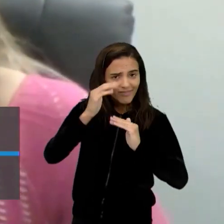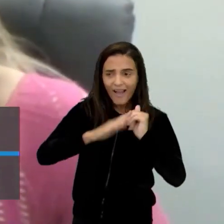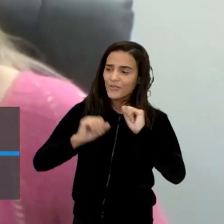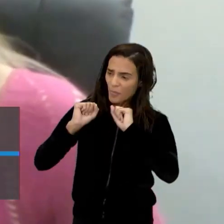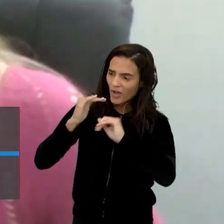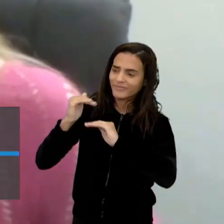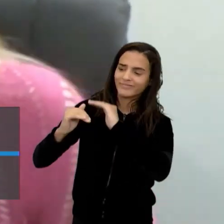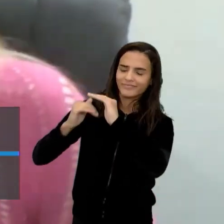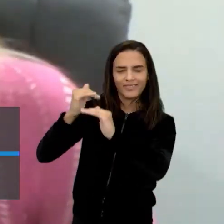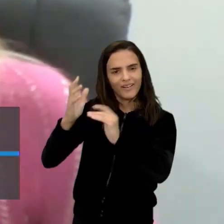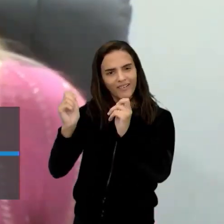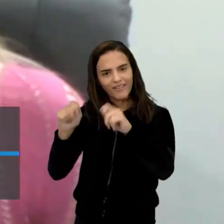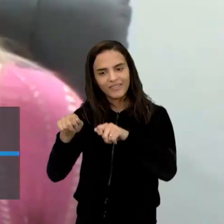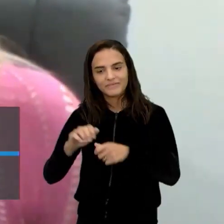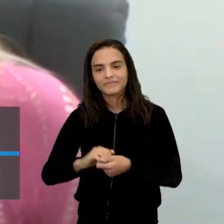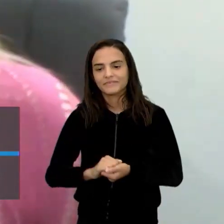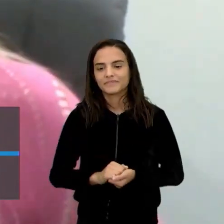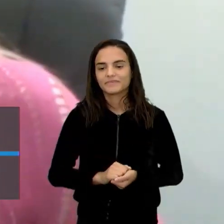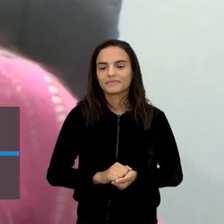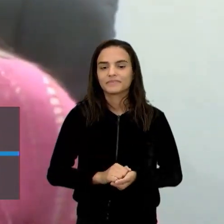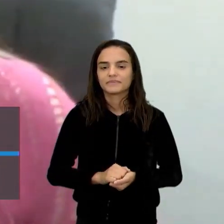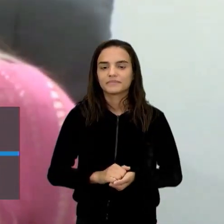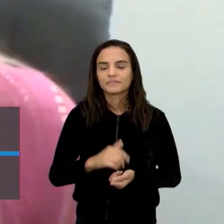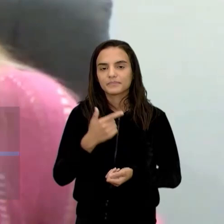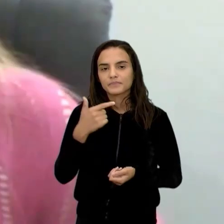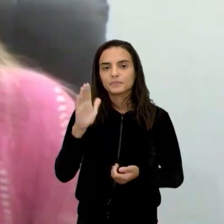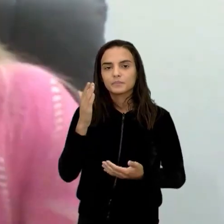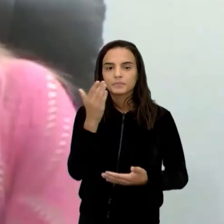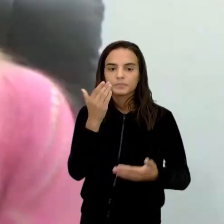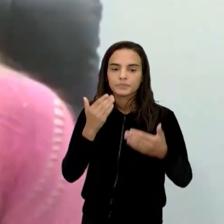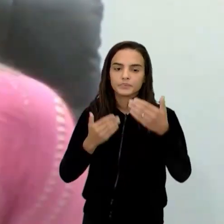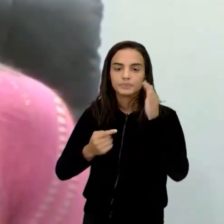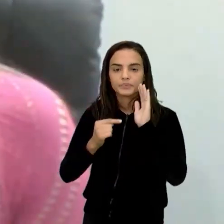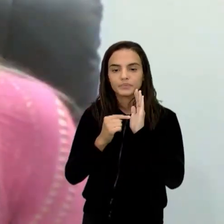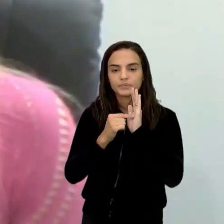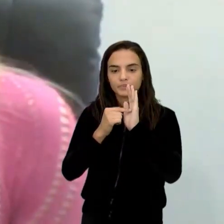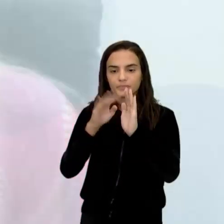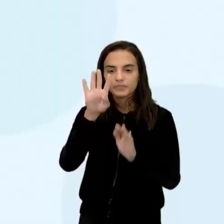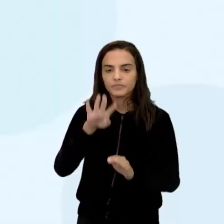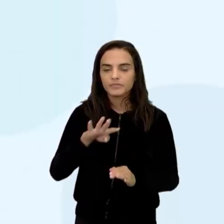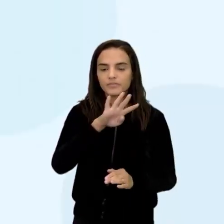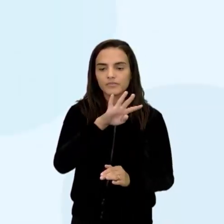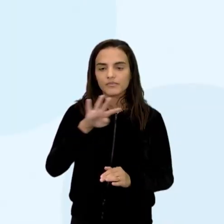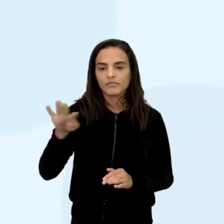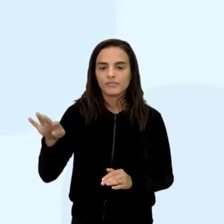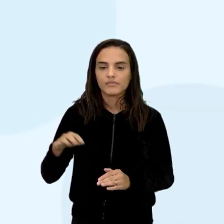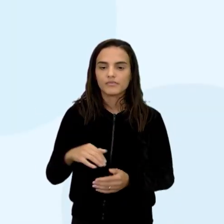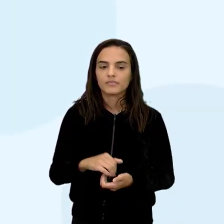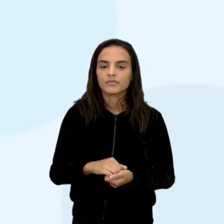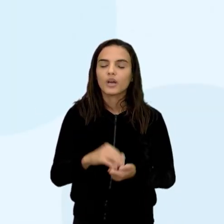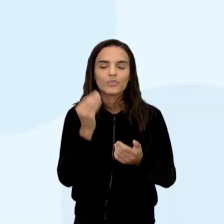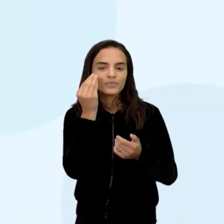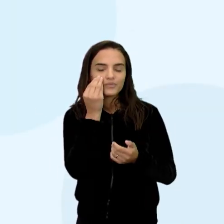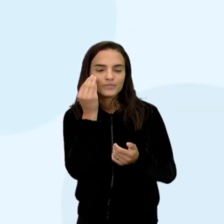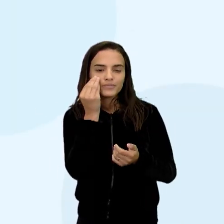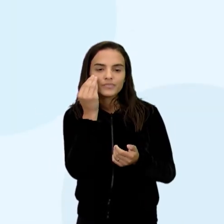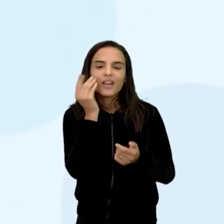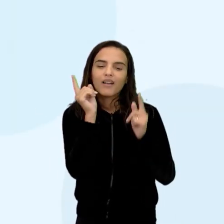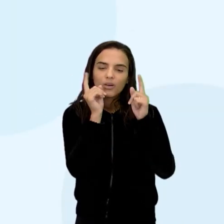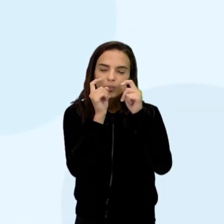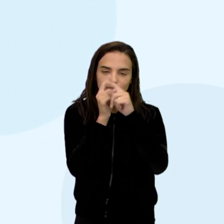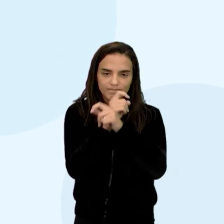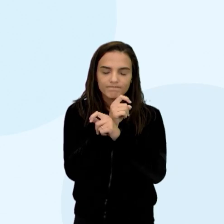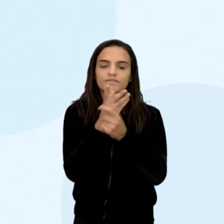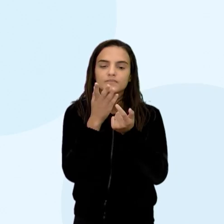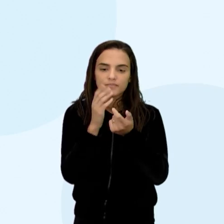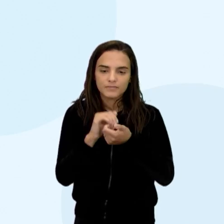desenvolvido. Bom, no próximo slide, eu mostro para vocês que é uma tabela que ele tenta, olha a dificuldade dele,